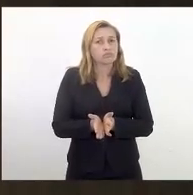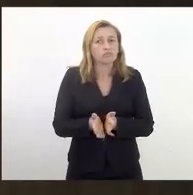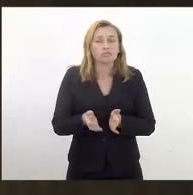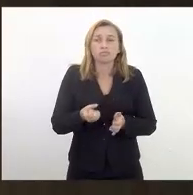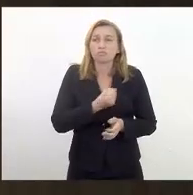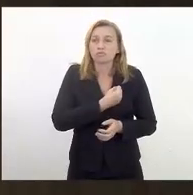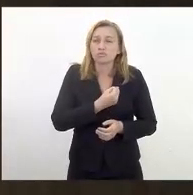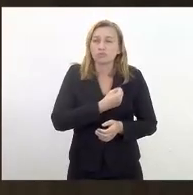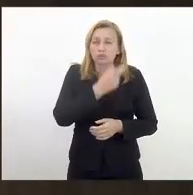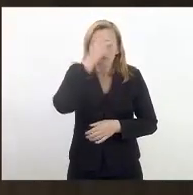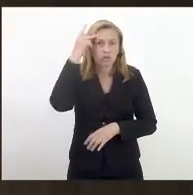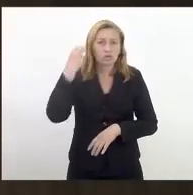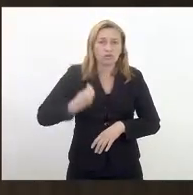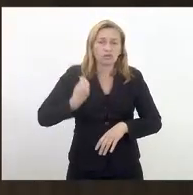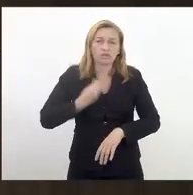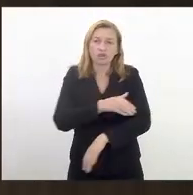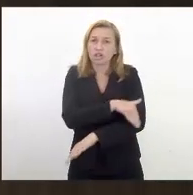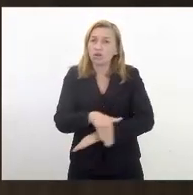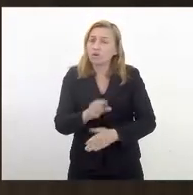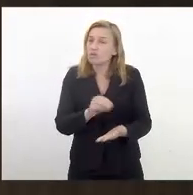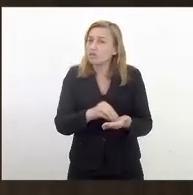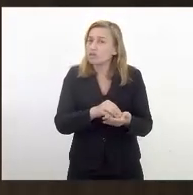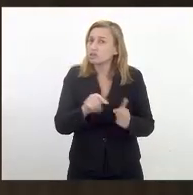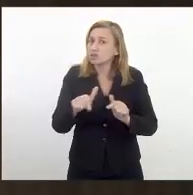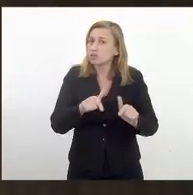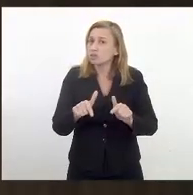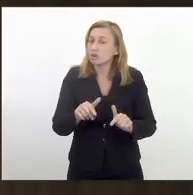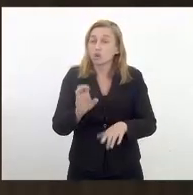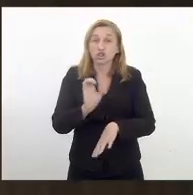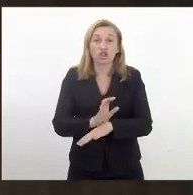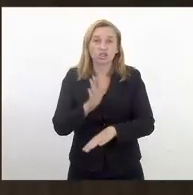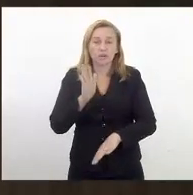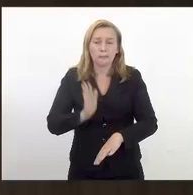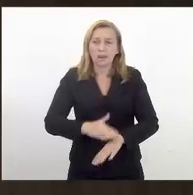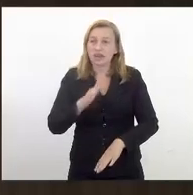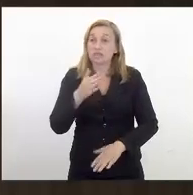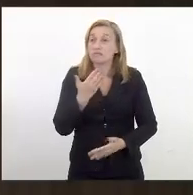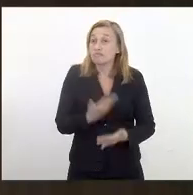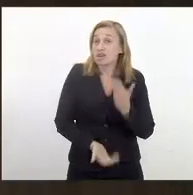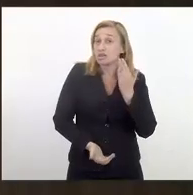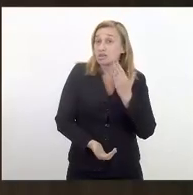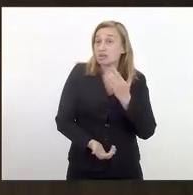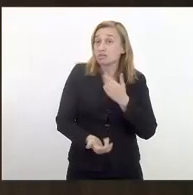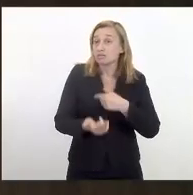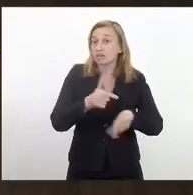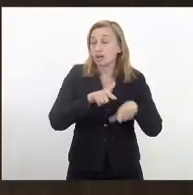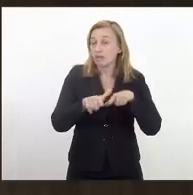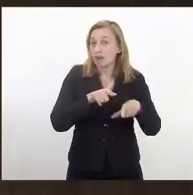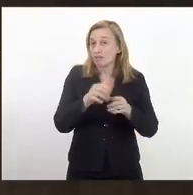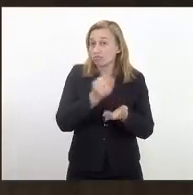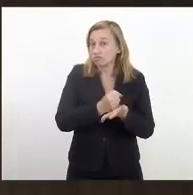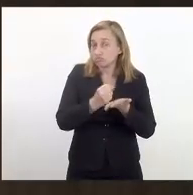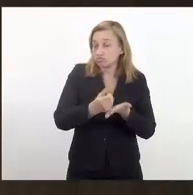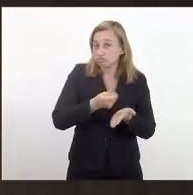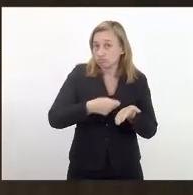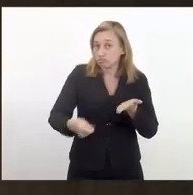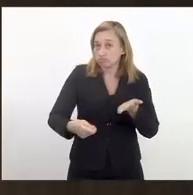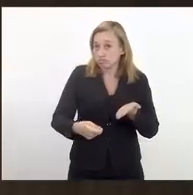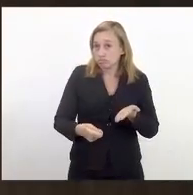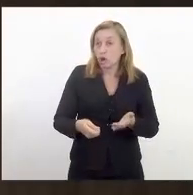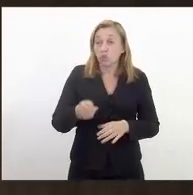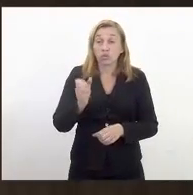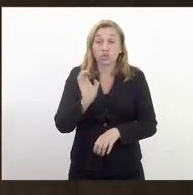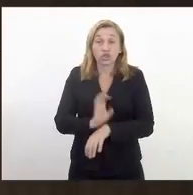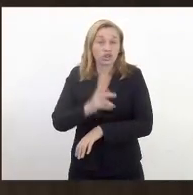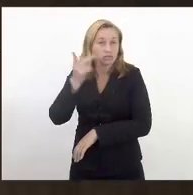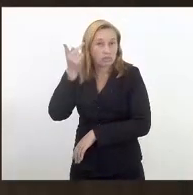de rua desemprego o estado que mais perdeu empregos com carteira assinada nos últimos cinco anos mas até que o estado de